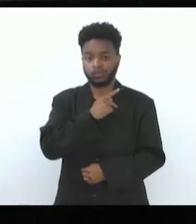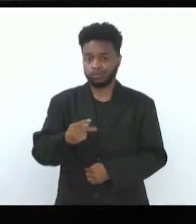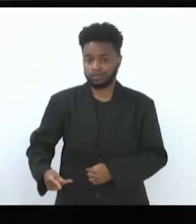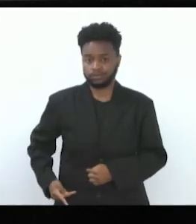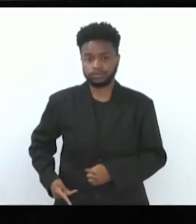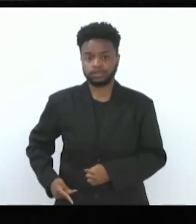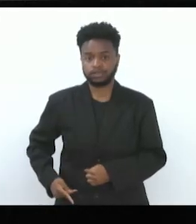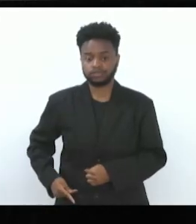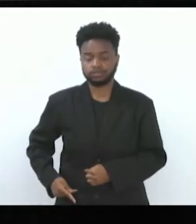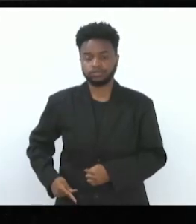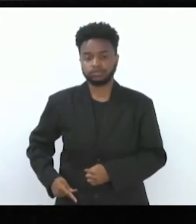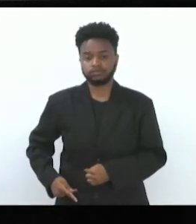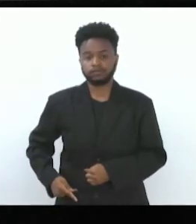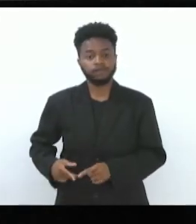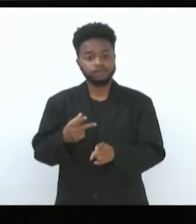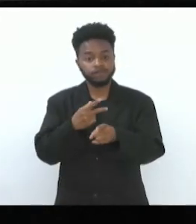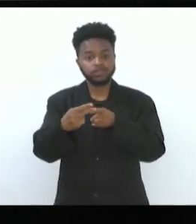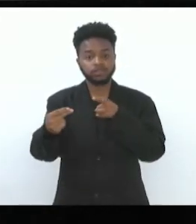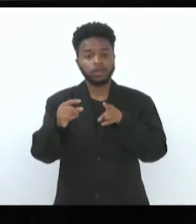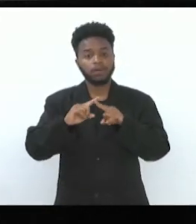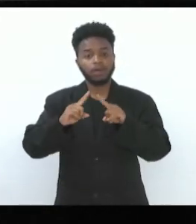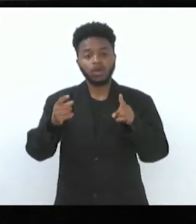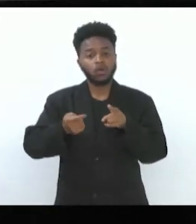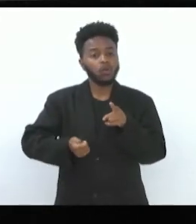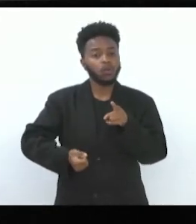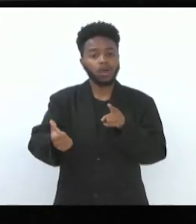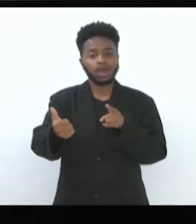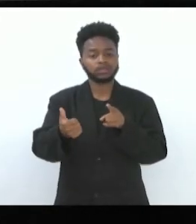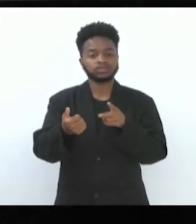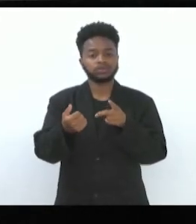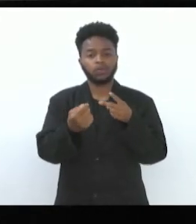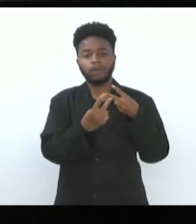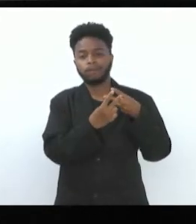elegeu e o presídio quase caiu no chão de tanto vibrar.